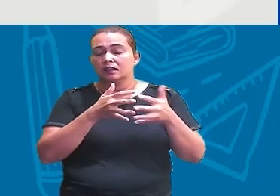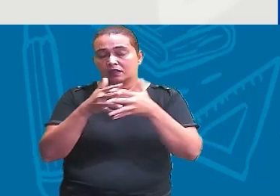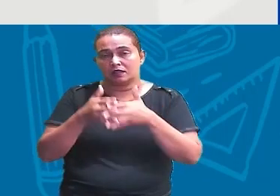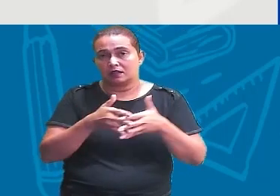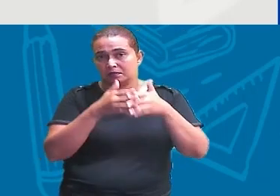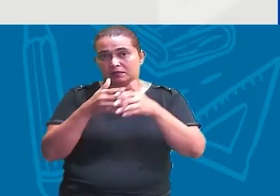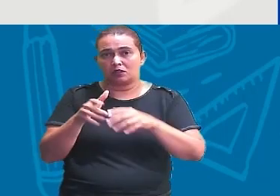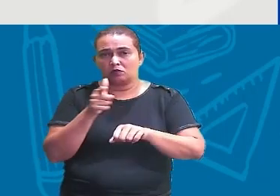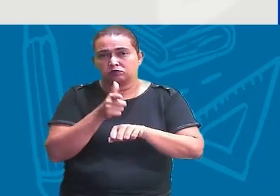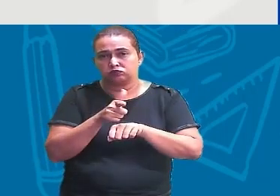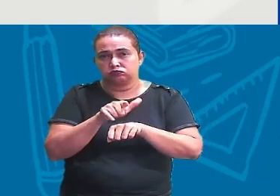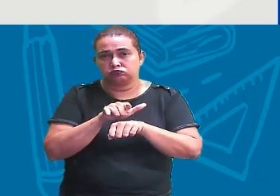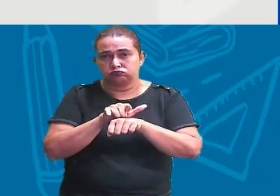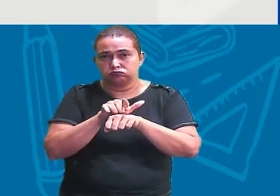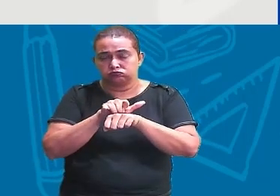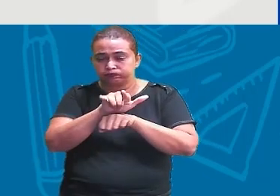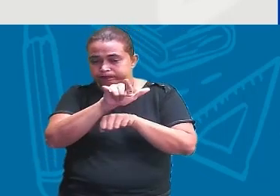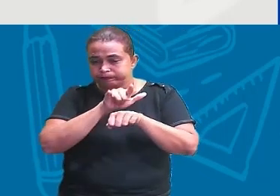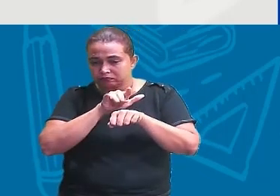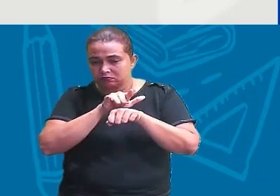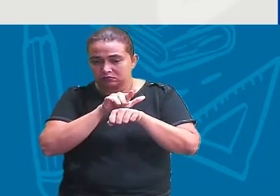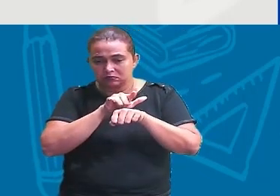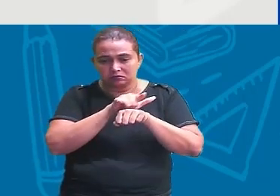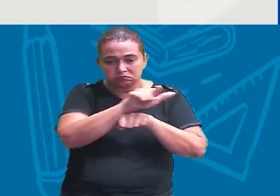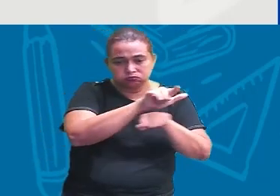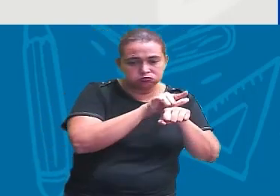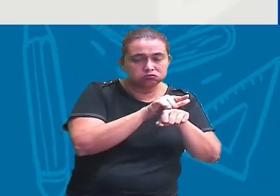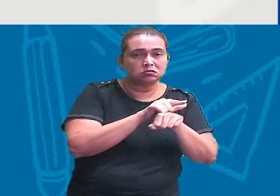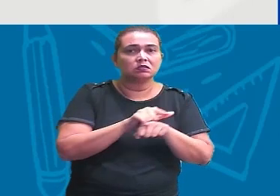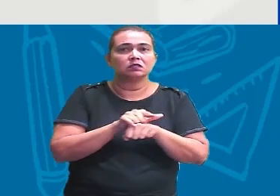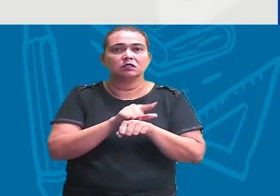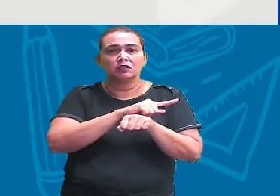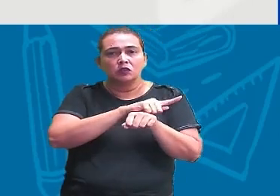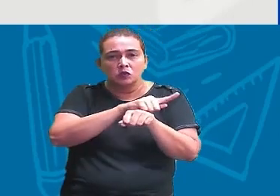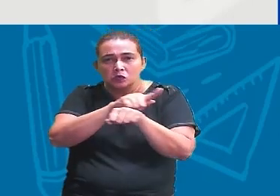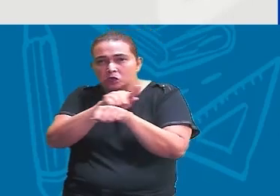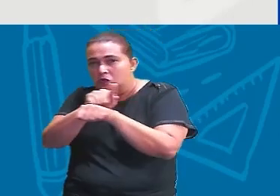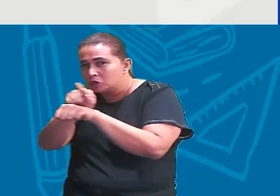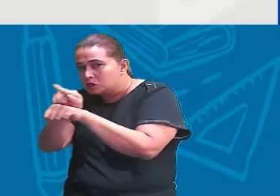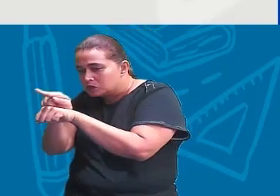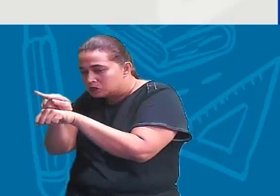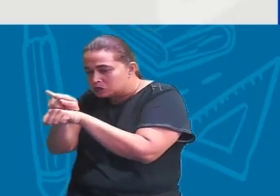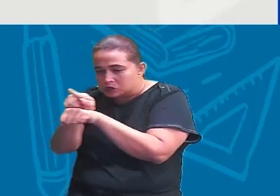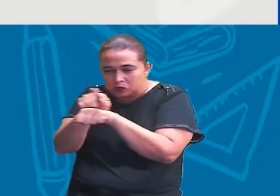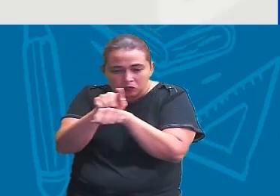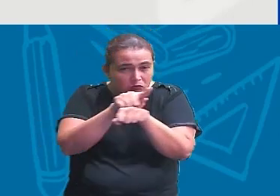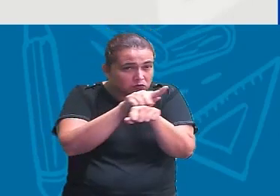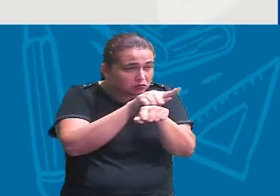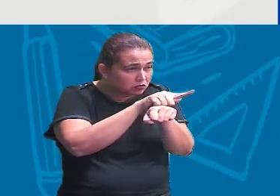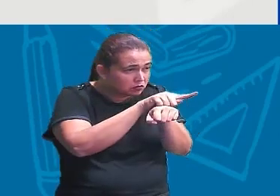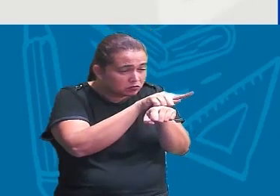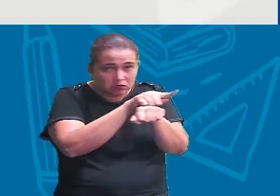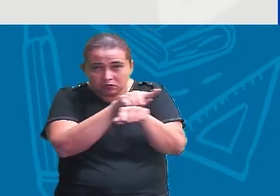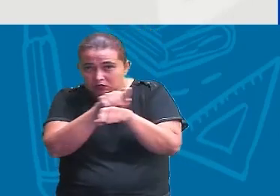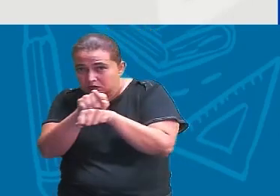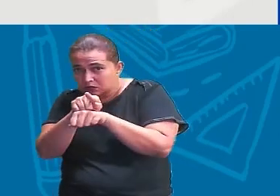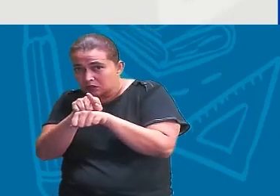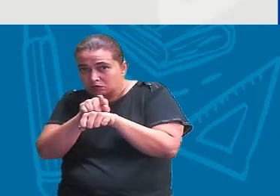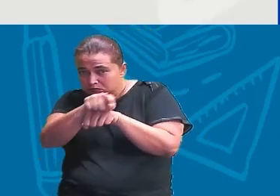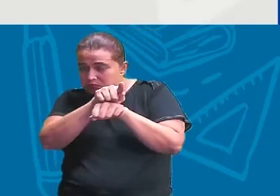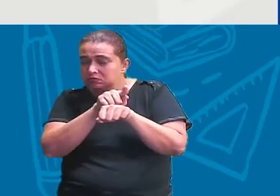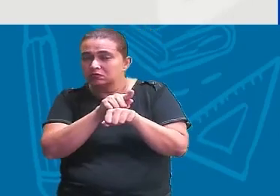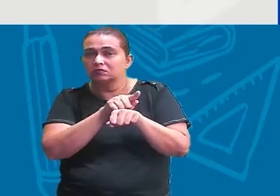aviões. Enquanto os homens lutavam nas trincheiras, as mulheres trabalhavam na indústria